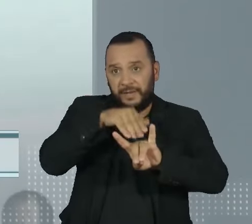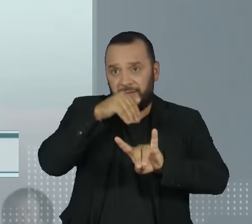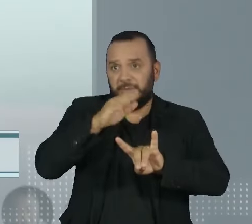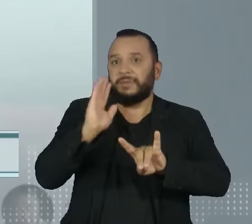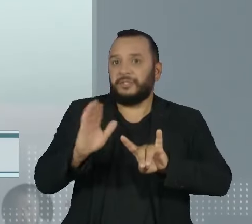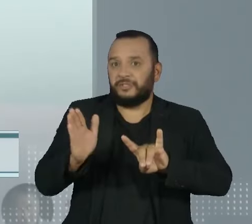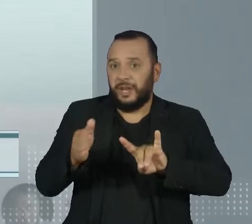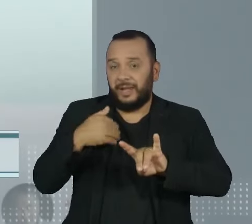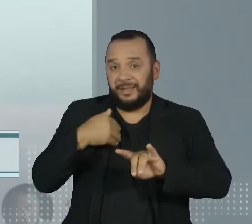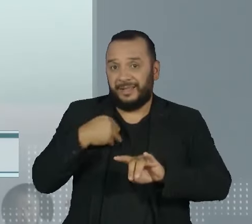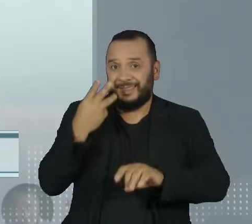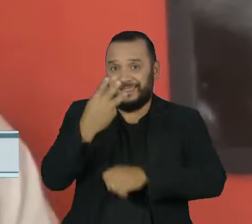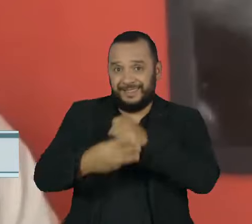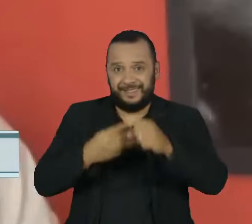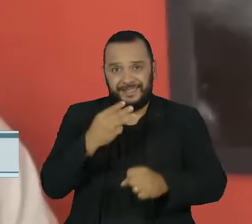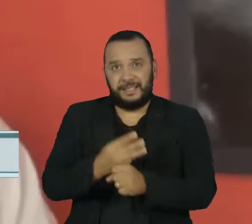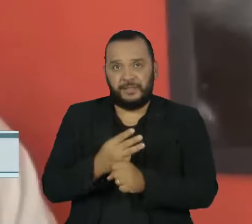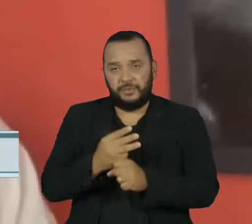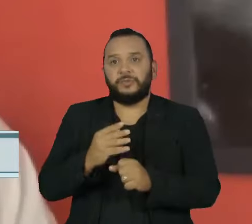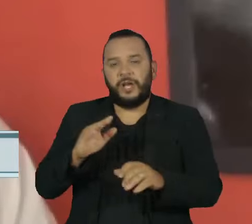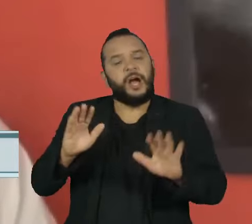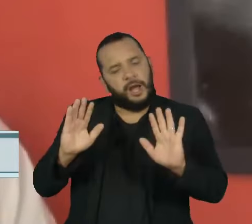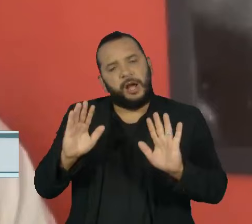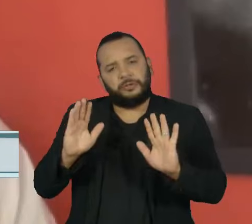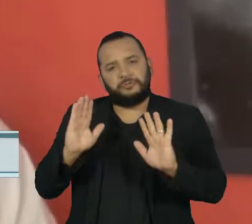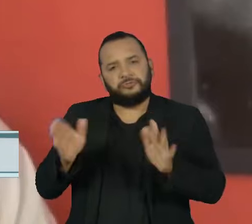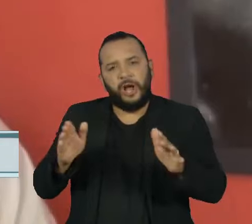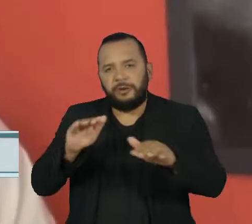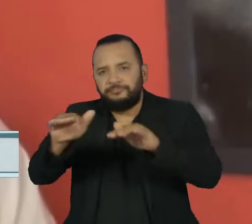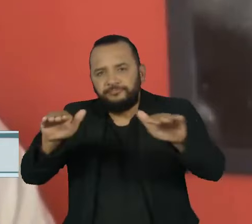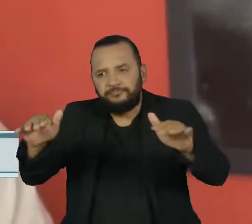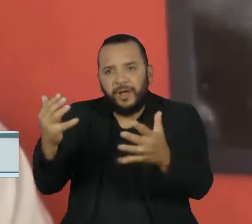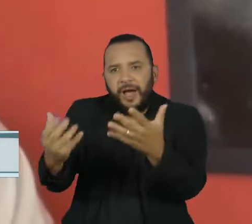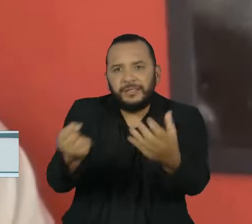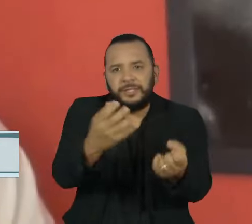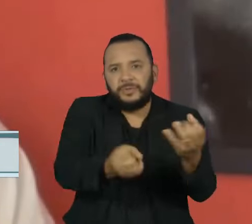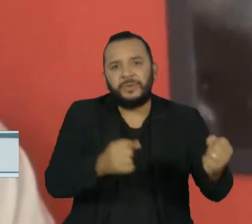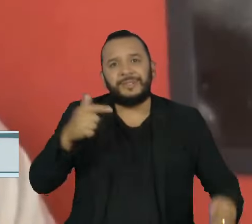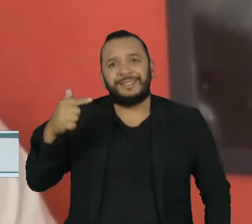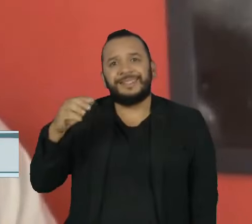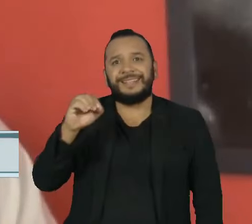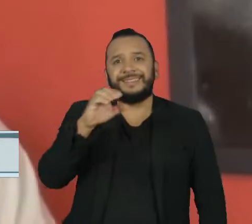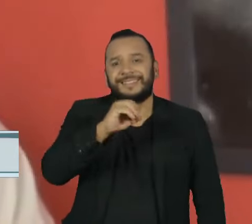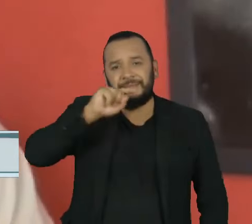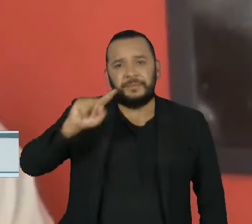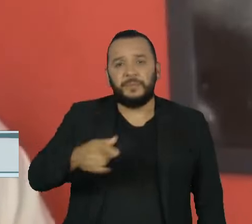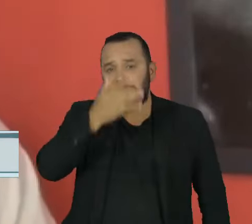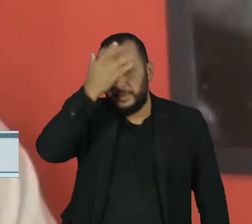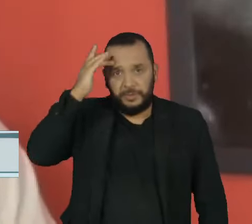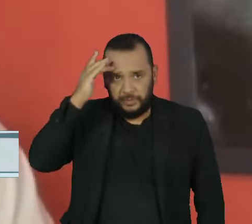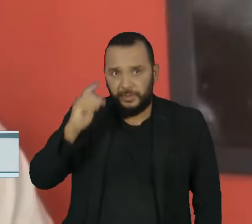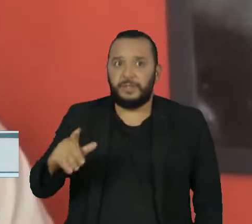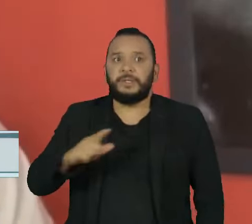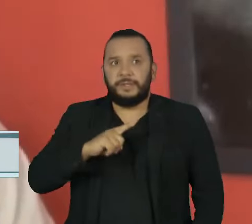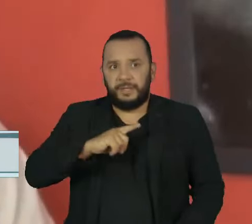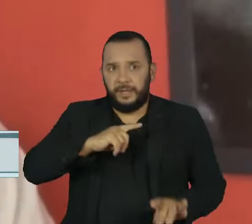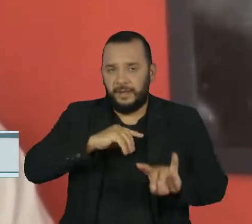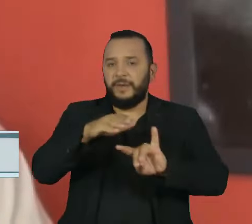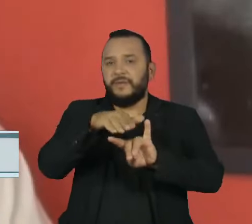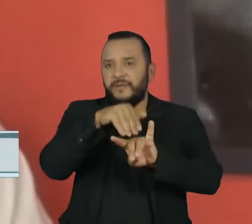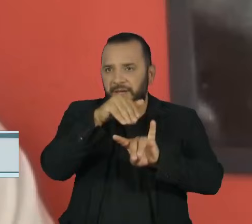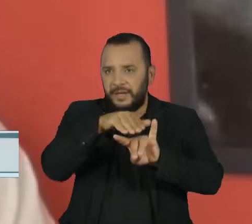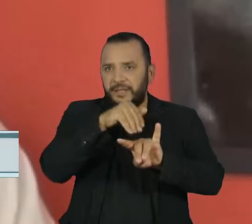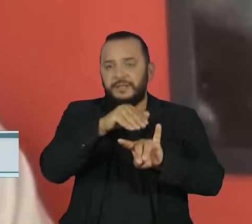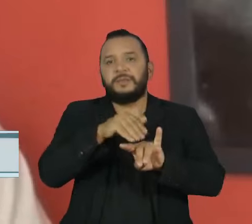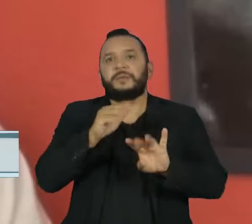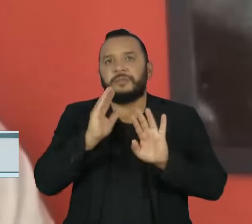700.000 pessoas o que a gente quer é conseguir fazer com que as pessoas se aproximem do veganismo da ideia de